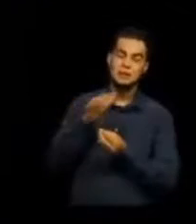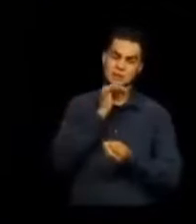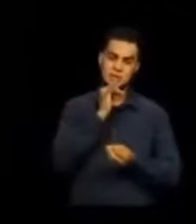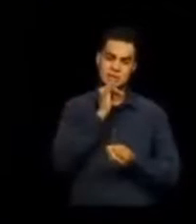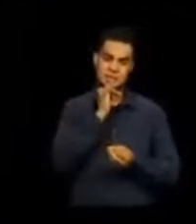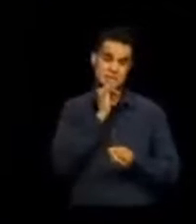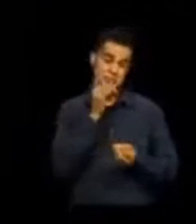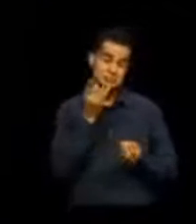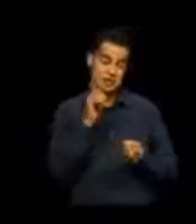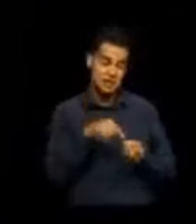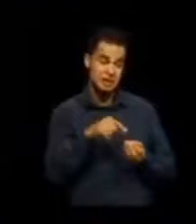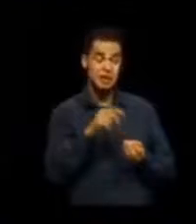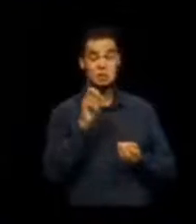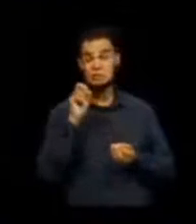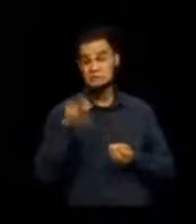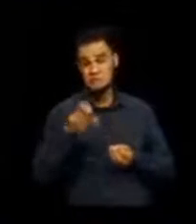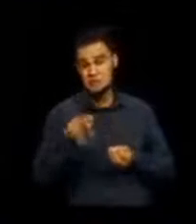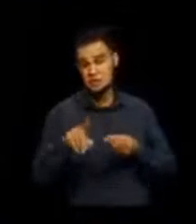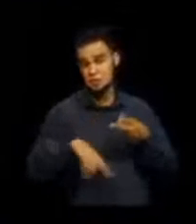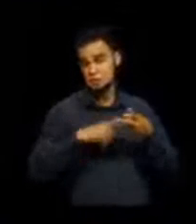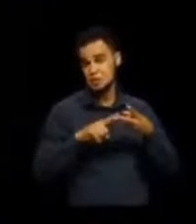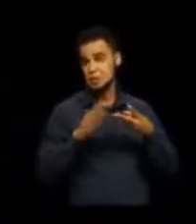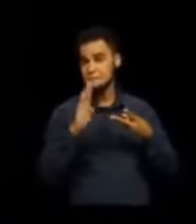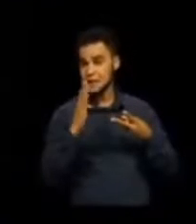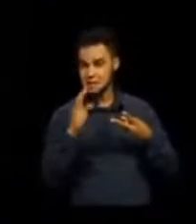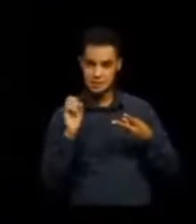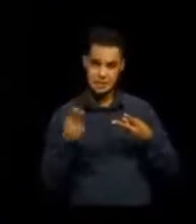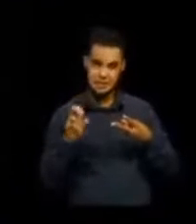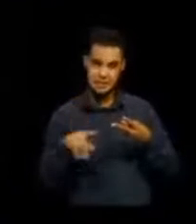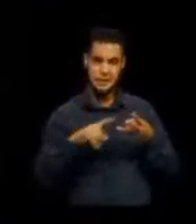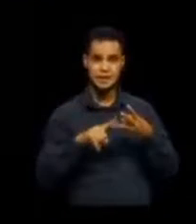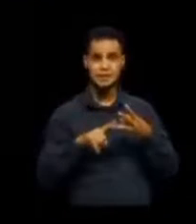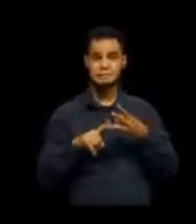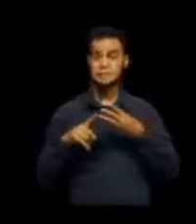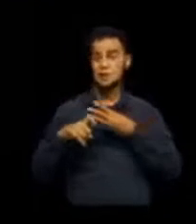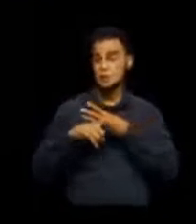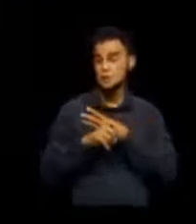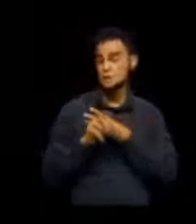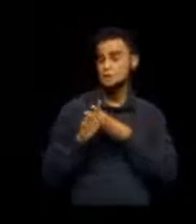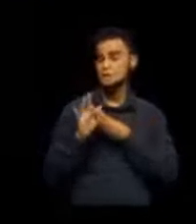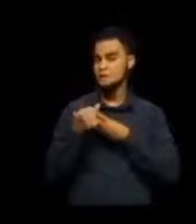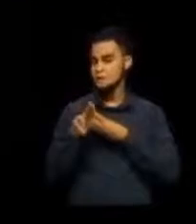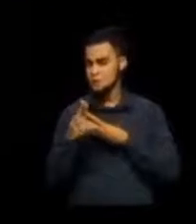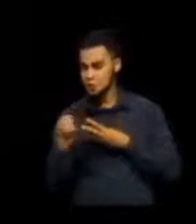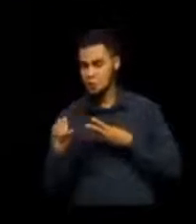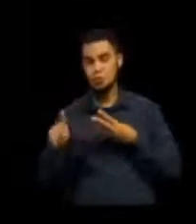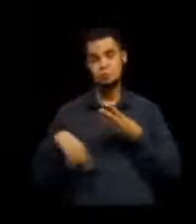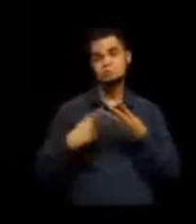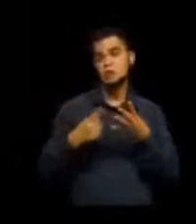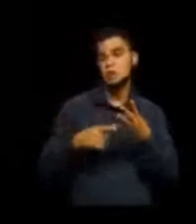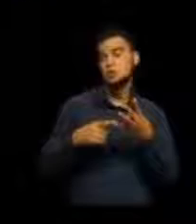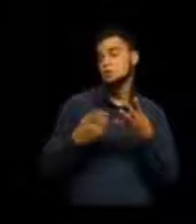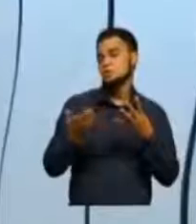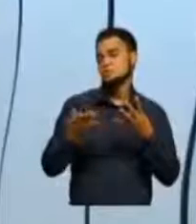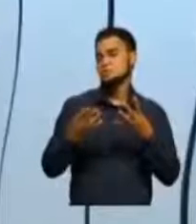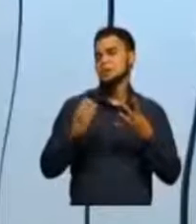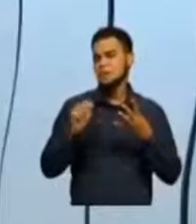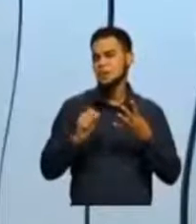que pode ser um vírus, uma bactéria, fungo, um protozoário ou um parasita